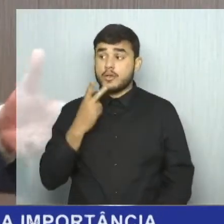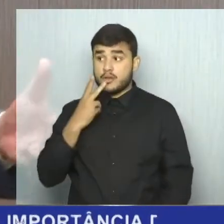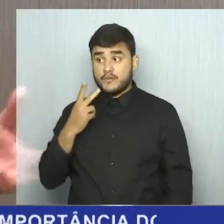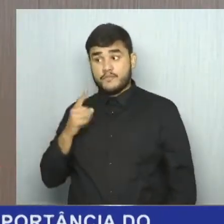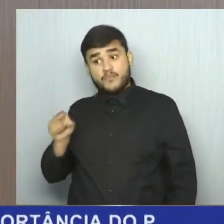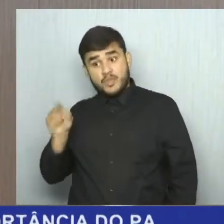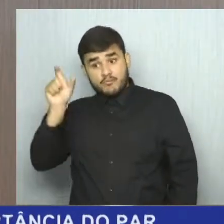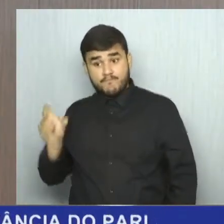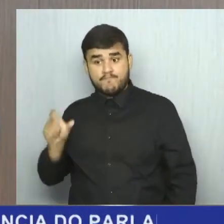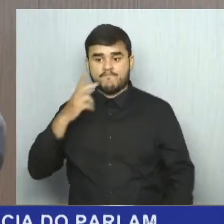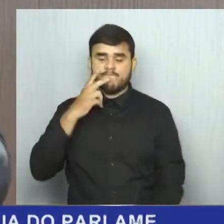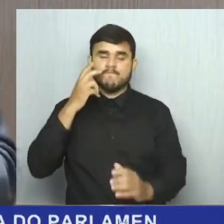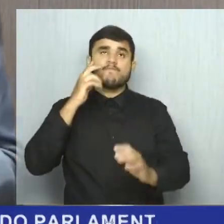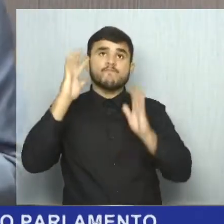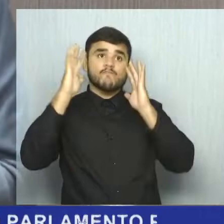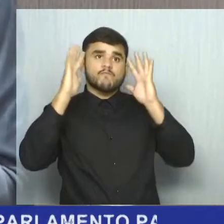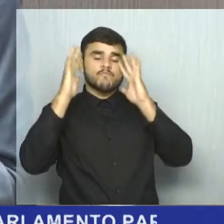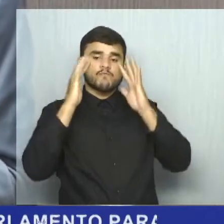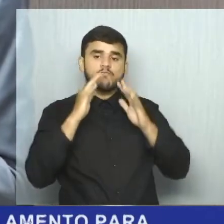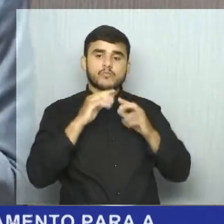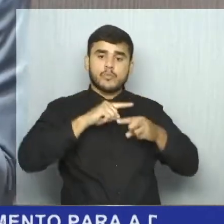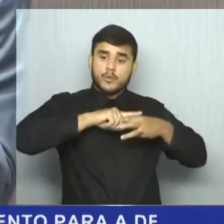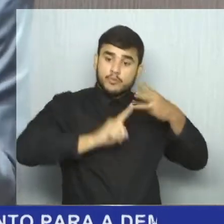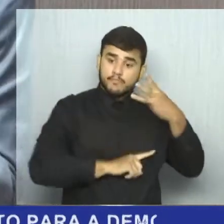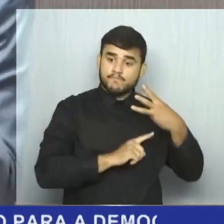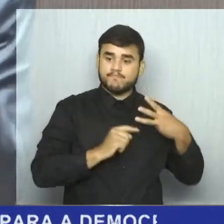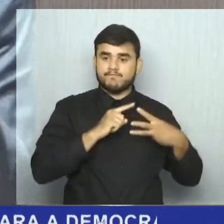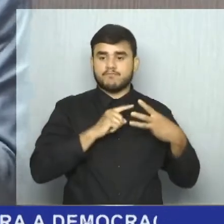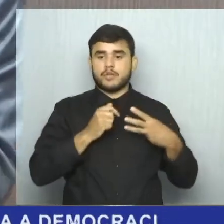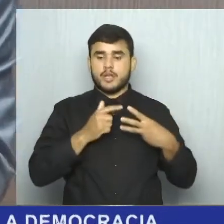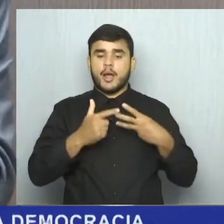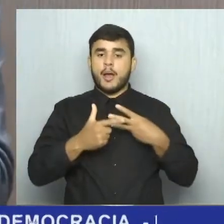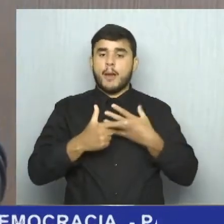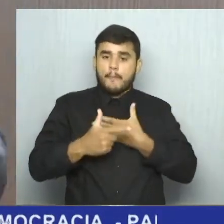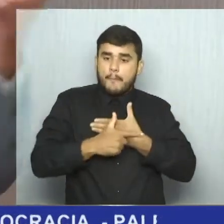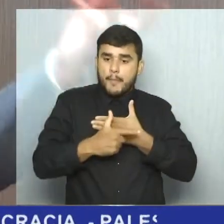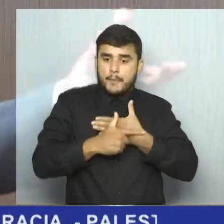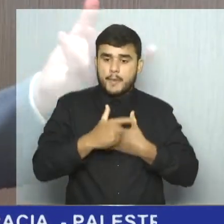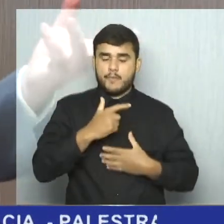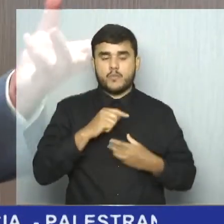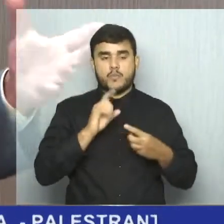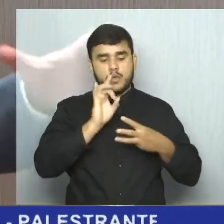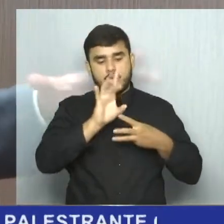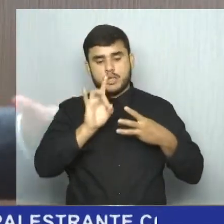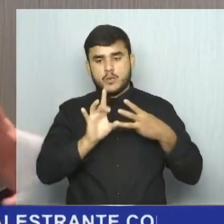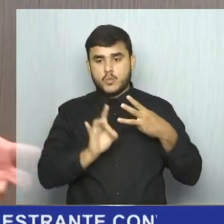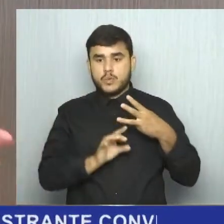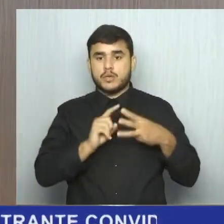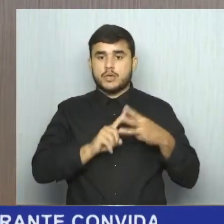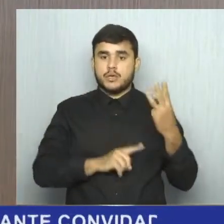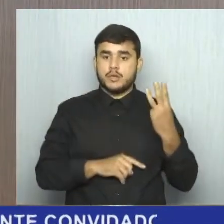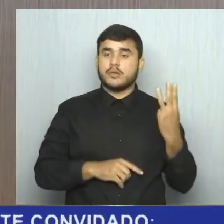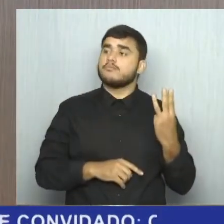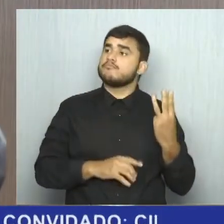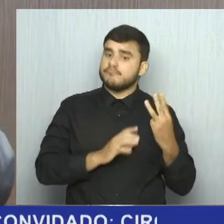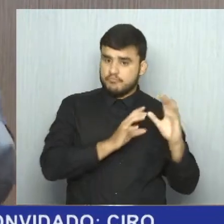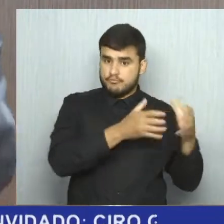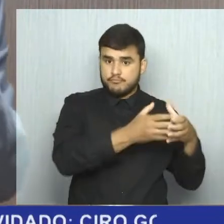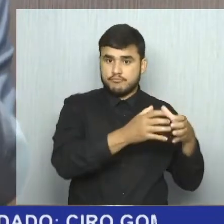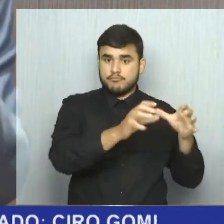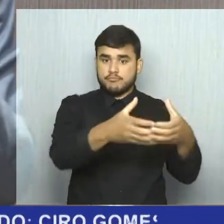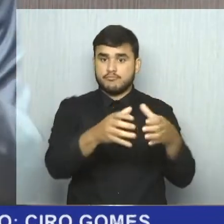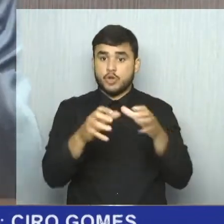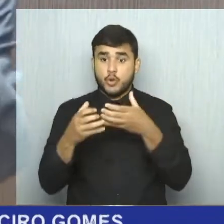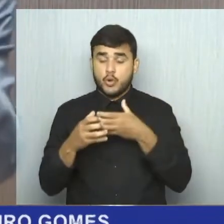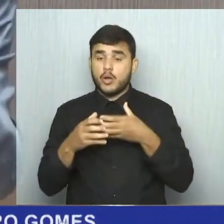experiência insurreita, não é, da burguesia, no melhor sentido do termo, na data, que é uma nova classe